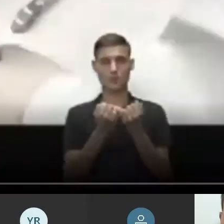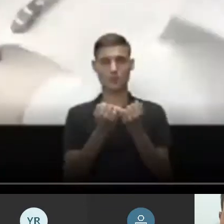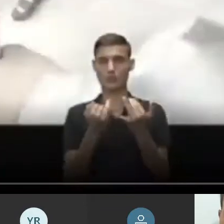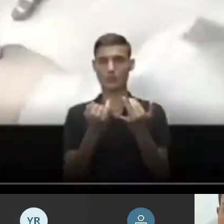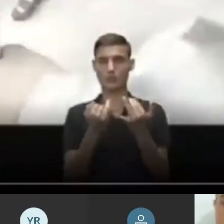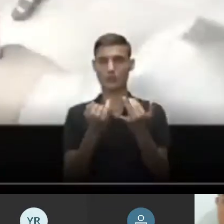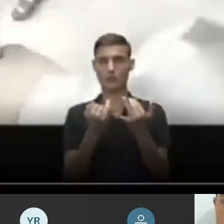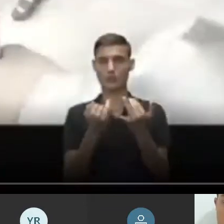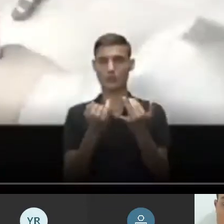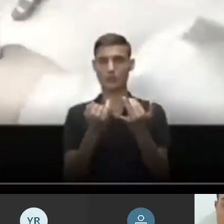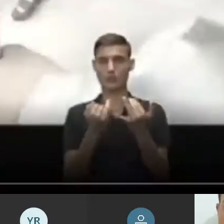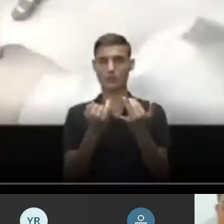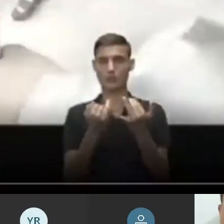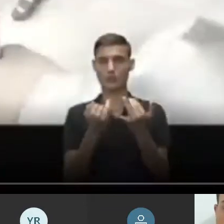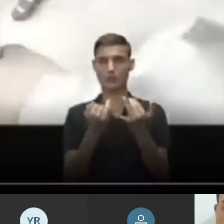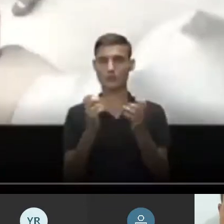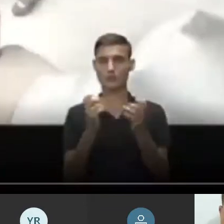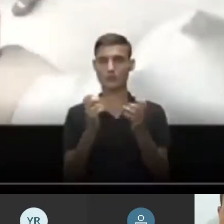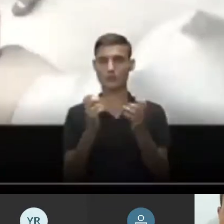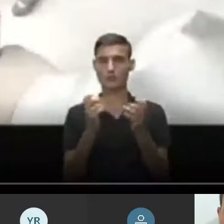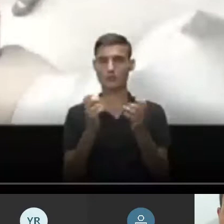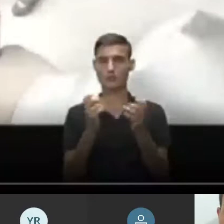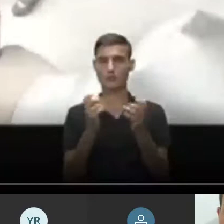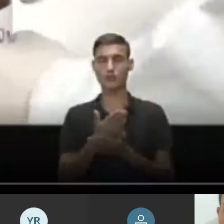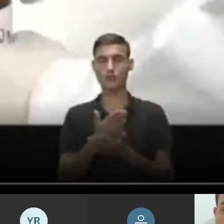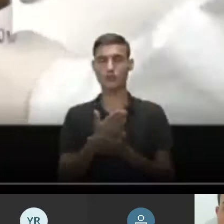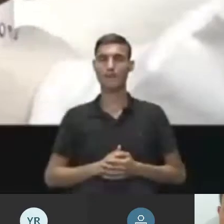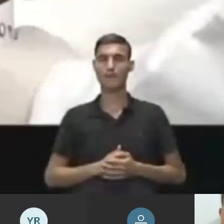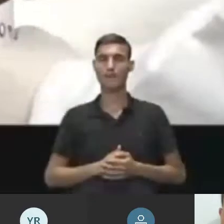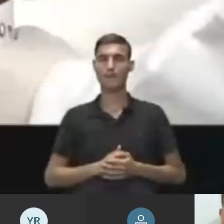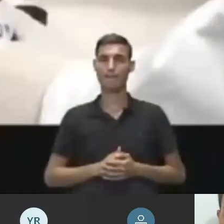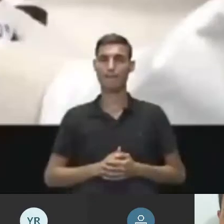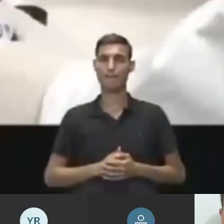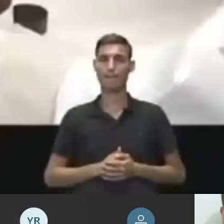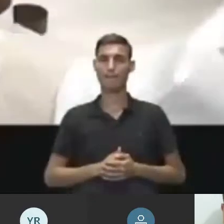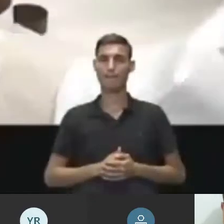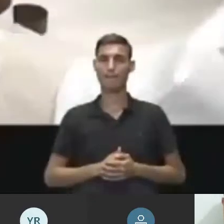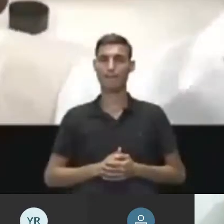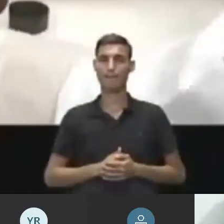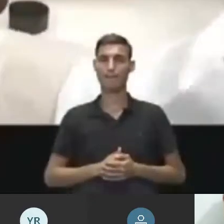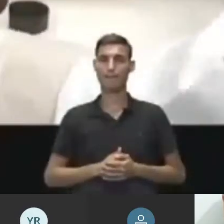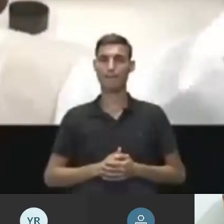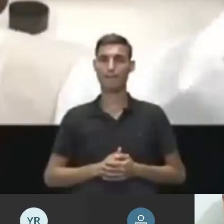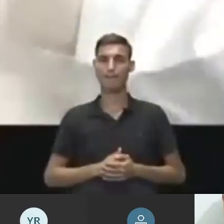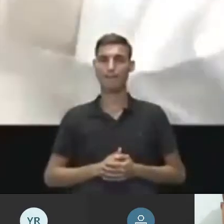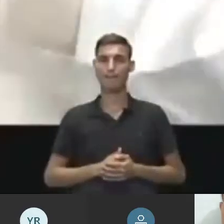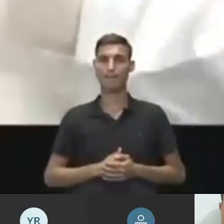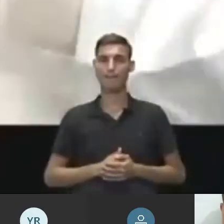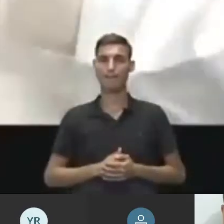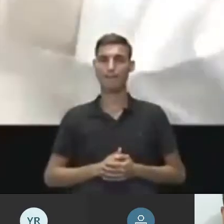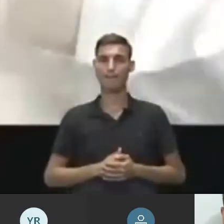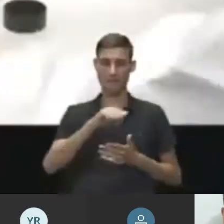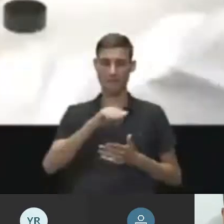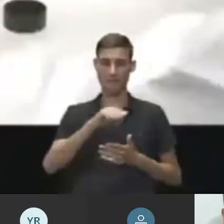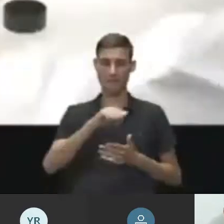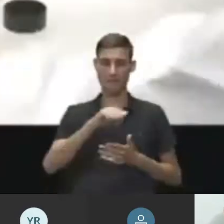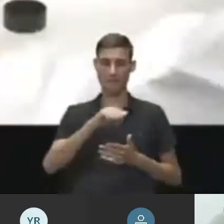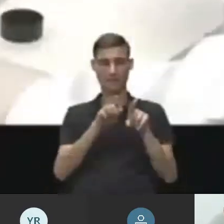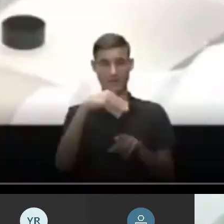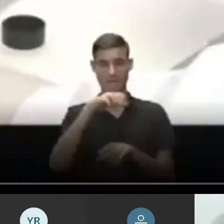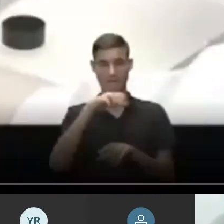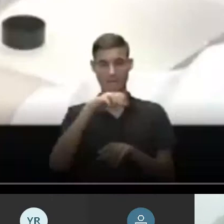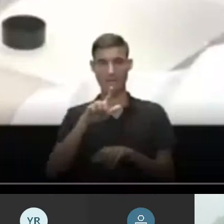Agora aí já é um segundo processo. O que você vai fazer? Você vai pegar, no caso aí, para você